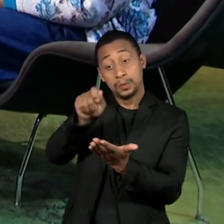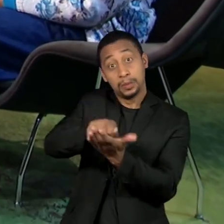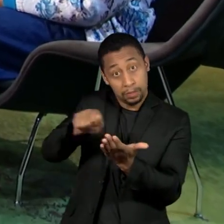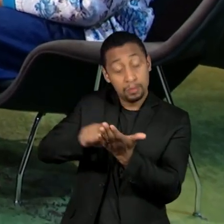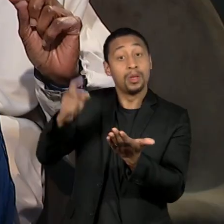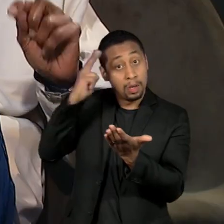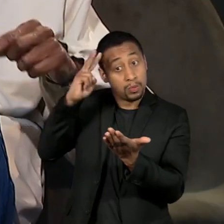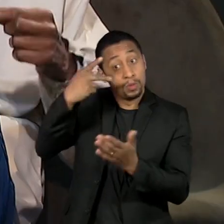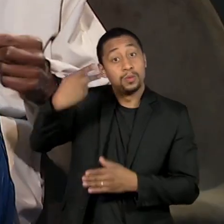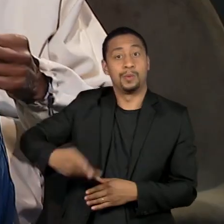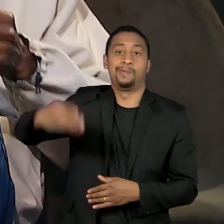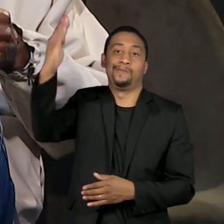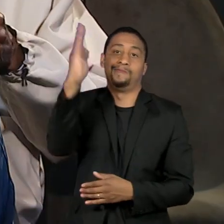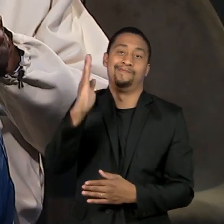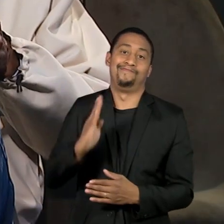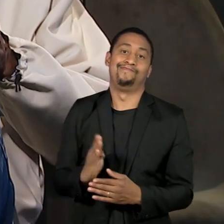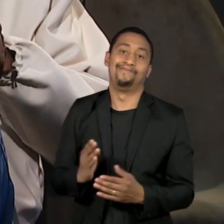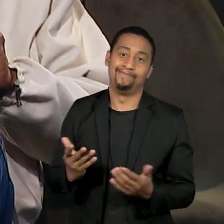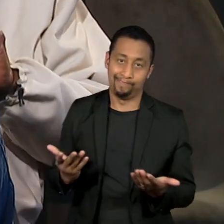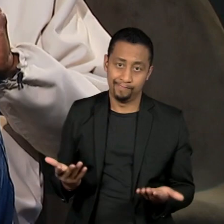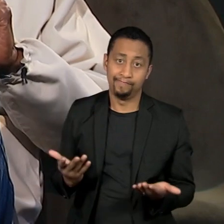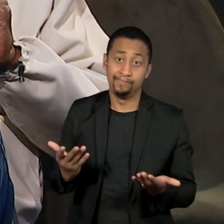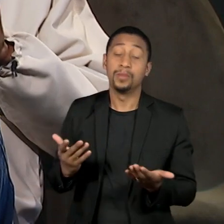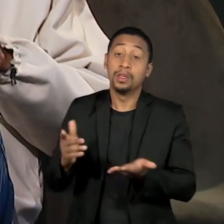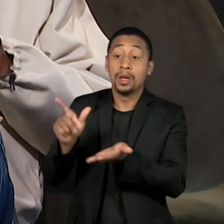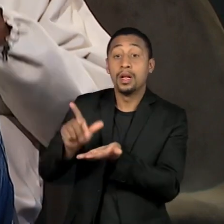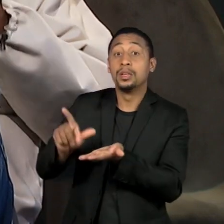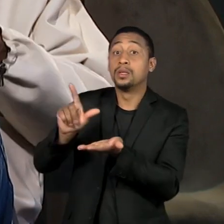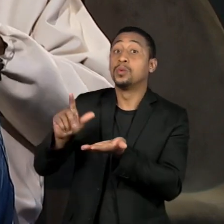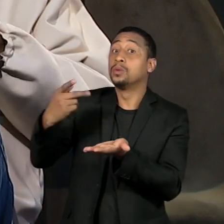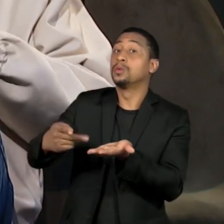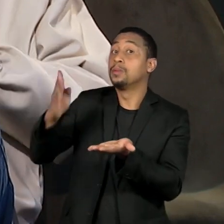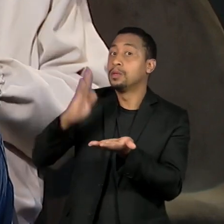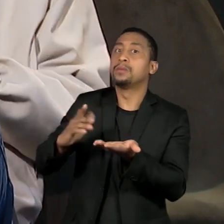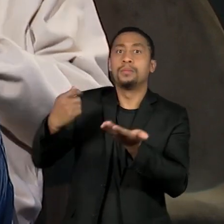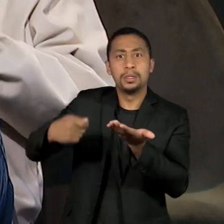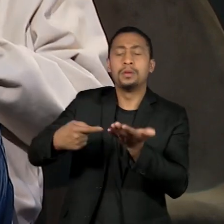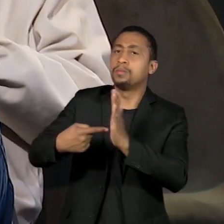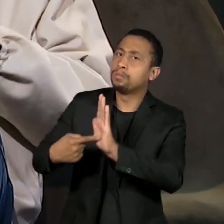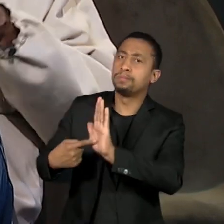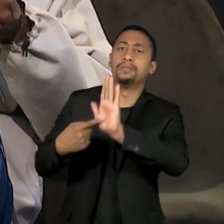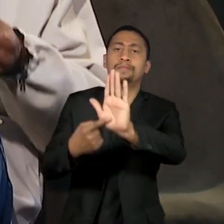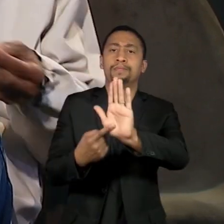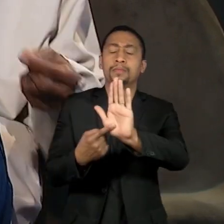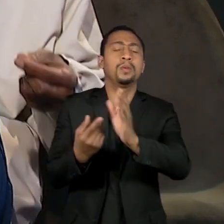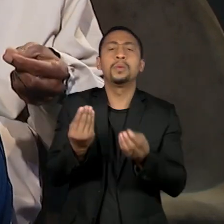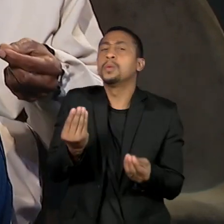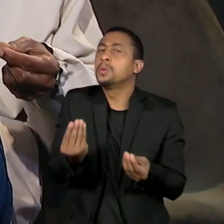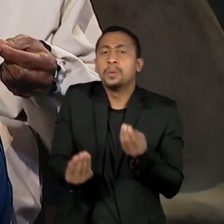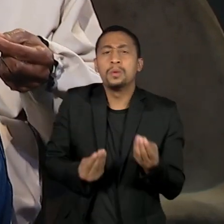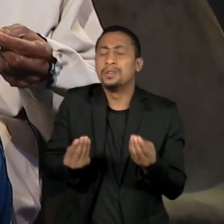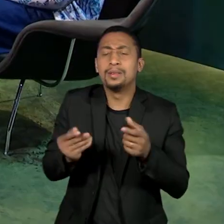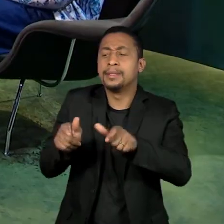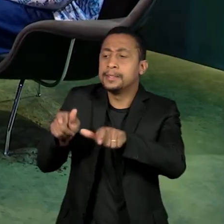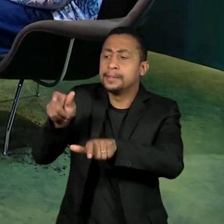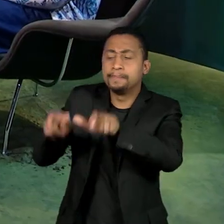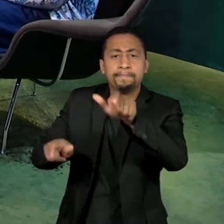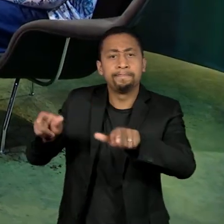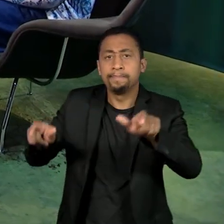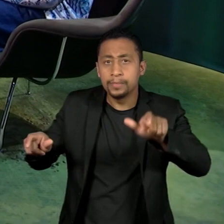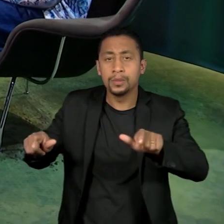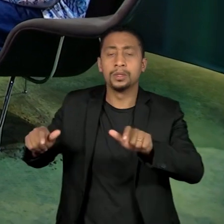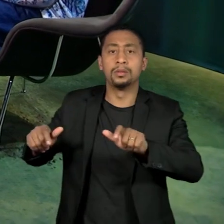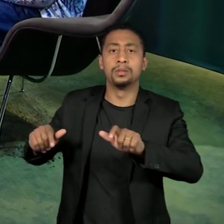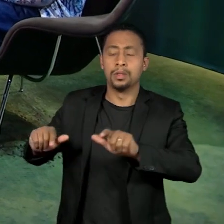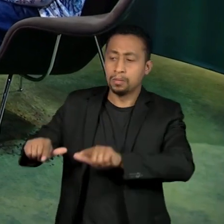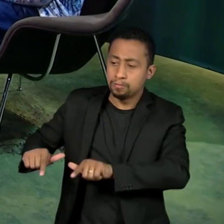Portanto, implica a nossa literatura em revelar como que as pessoas